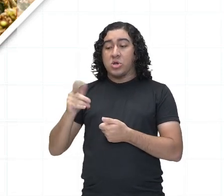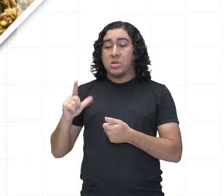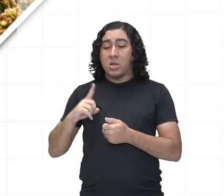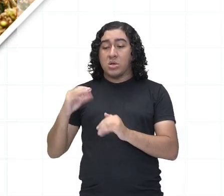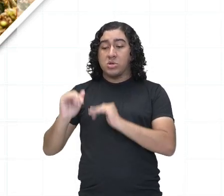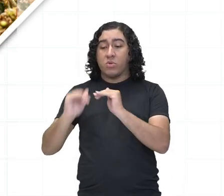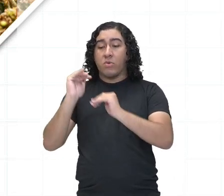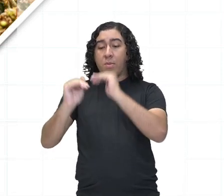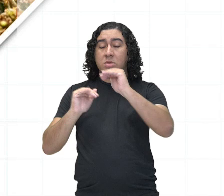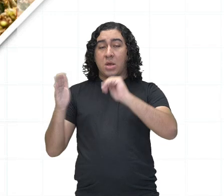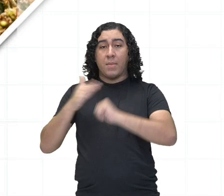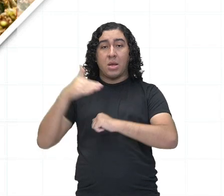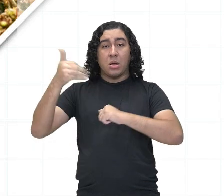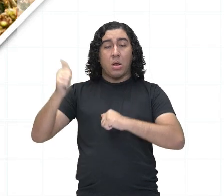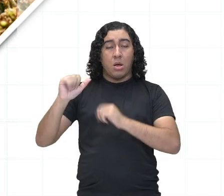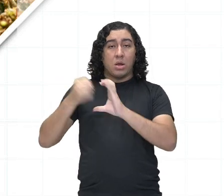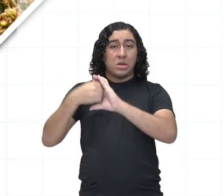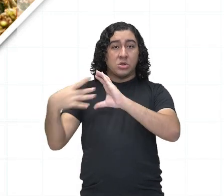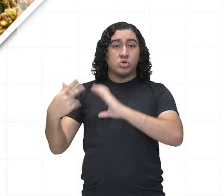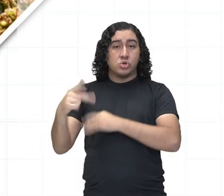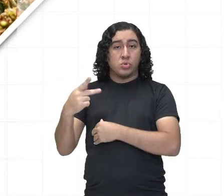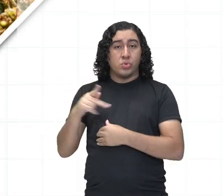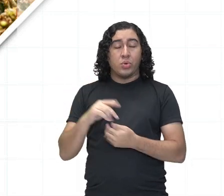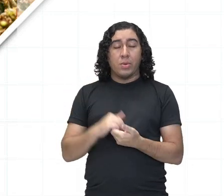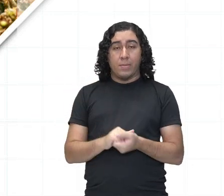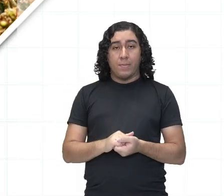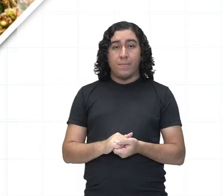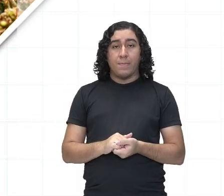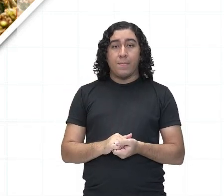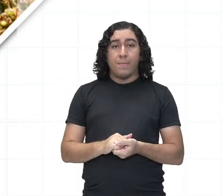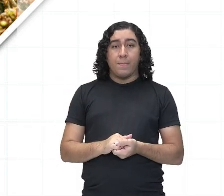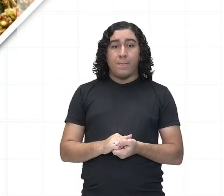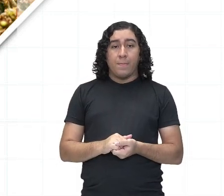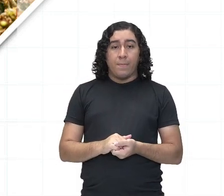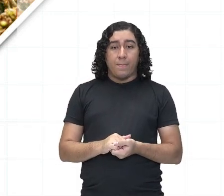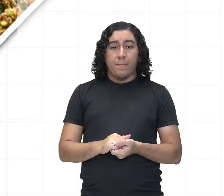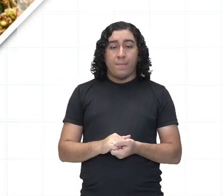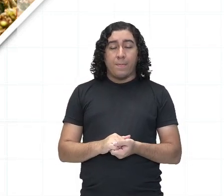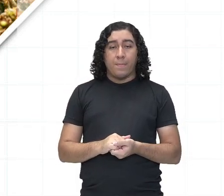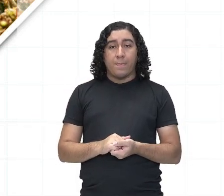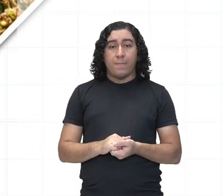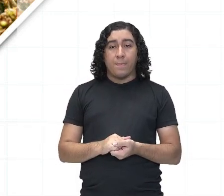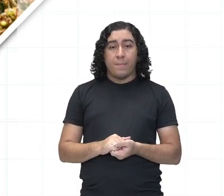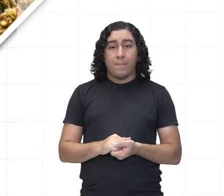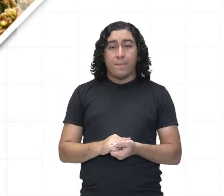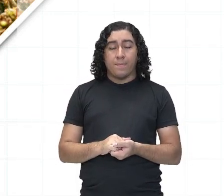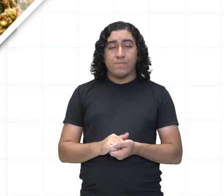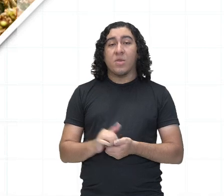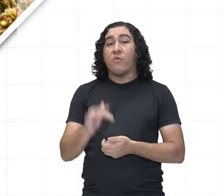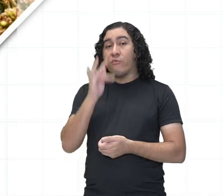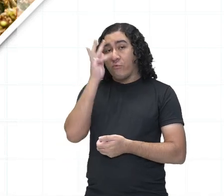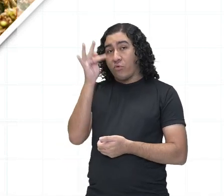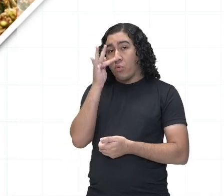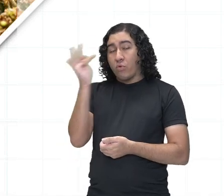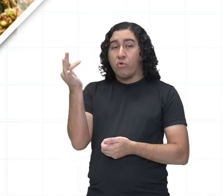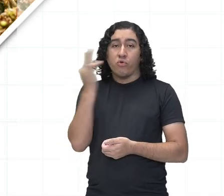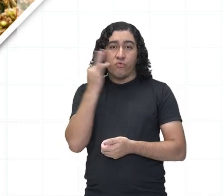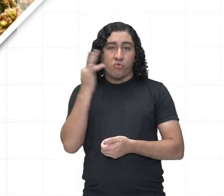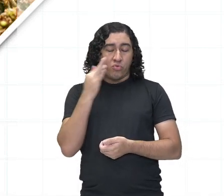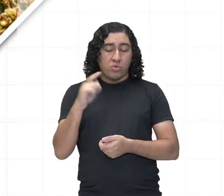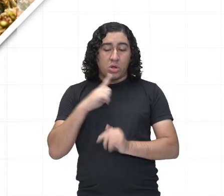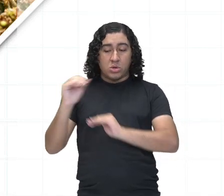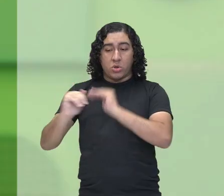suas características, no desenvolvimento dessas estruturas botânicas, tá? Como flores e